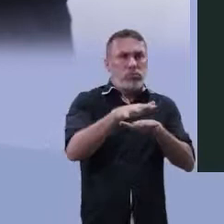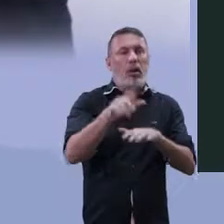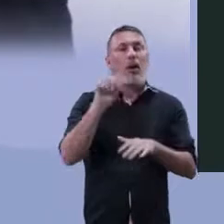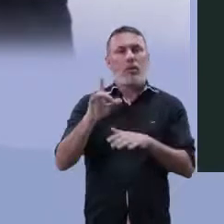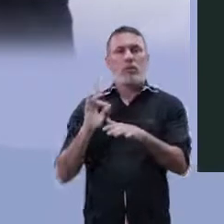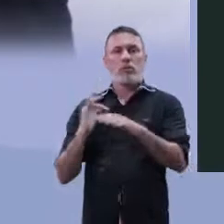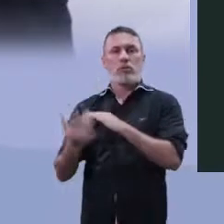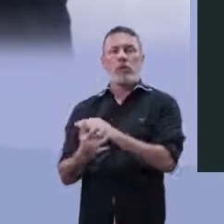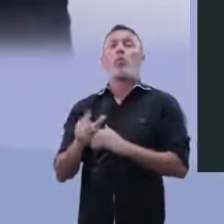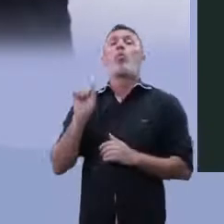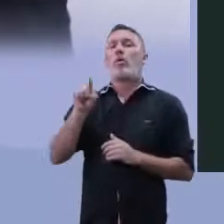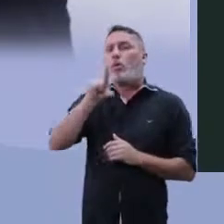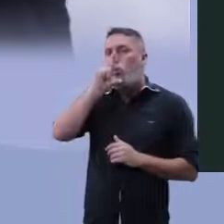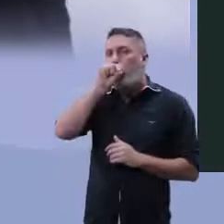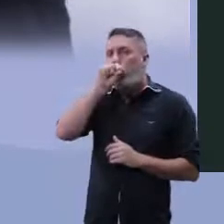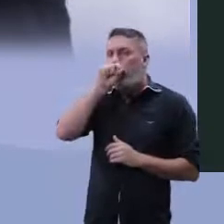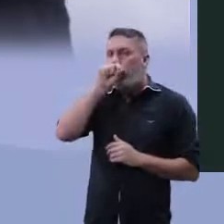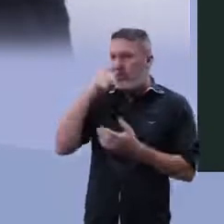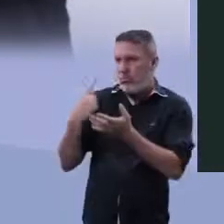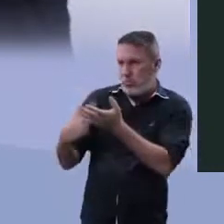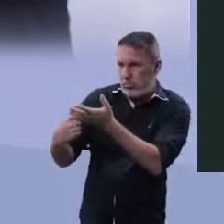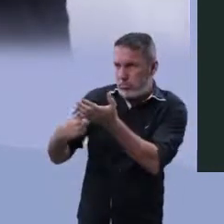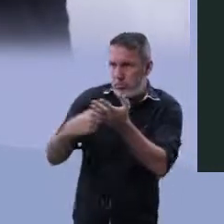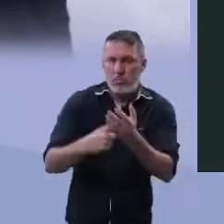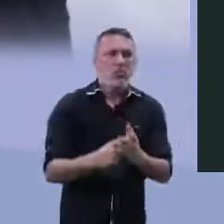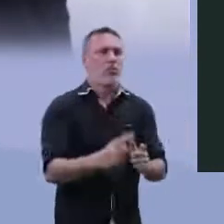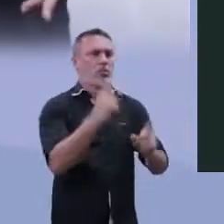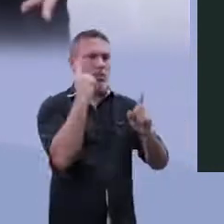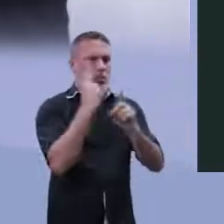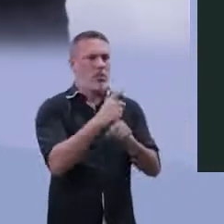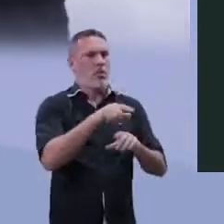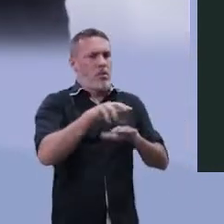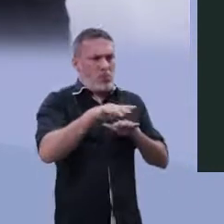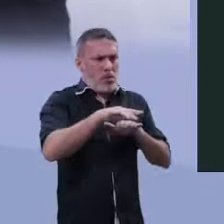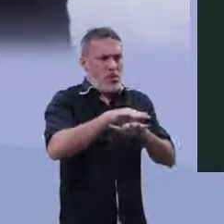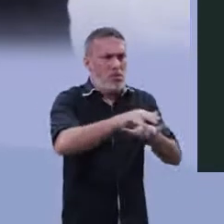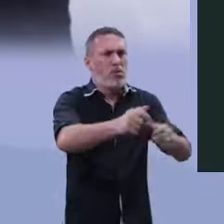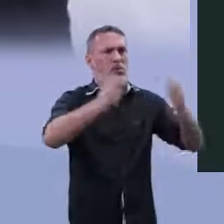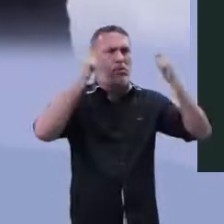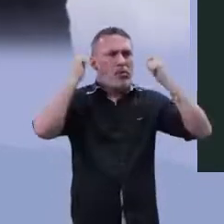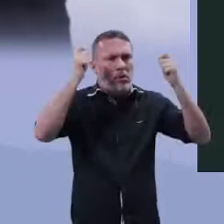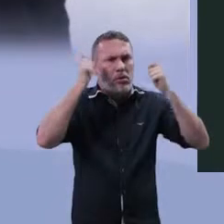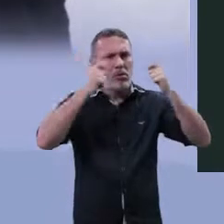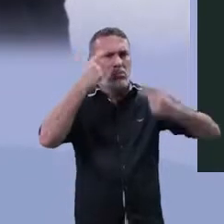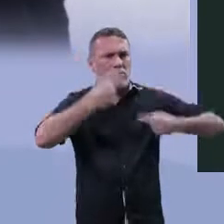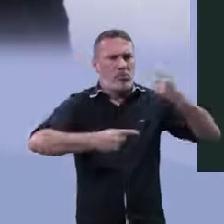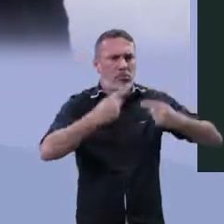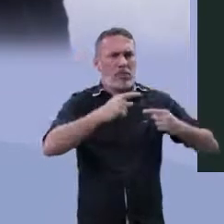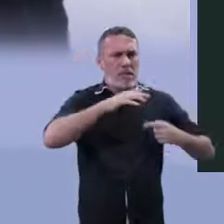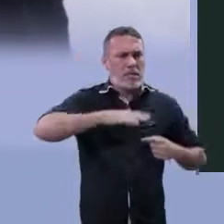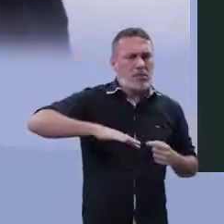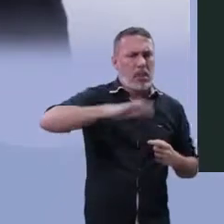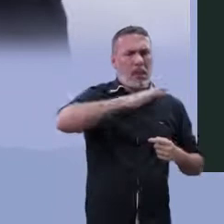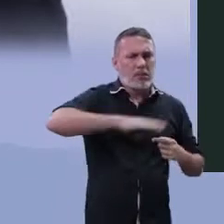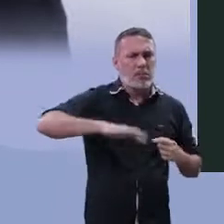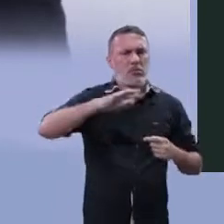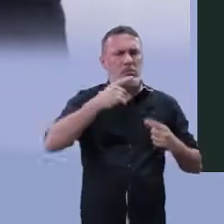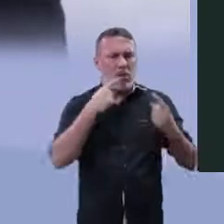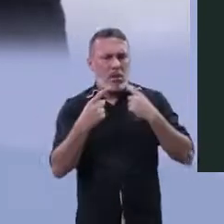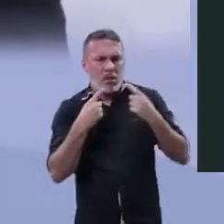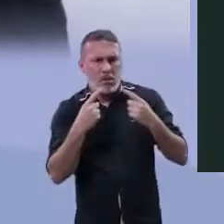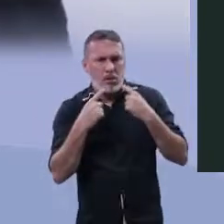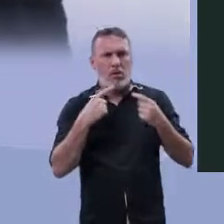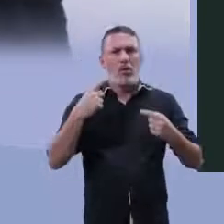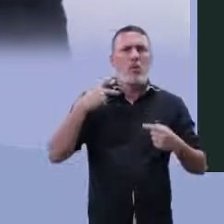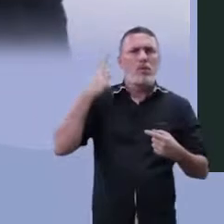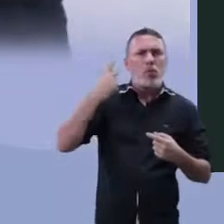pelas redes sociais, normalmente o Twitter, iam para as ruas, faziam suas exigências, batalhavam, né, e aí disputavam